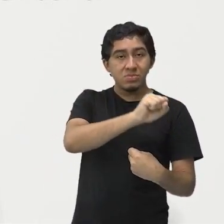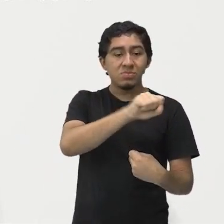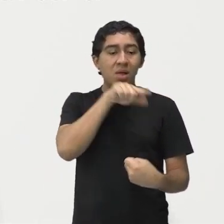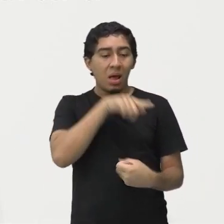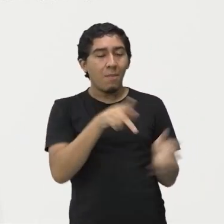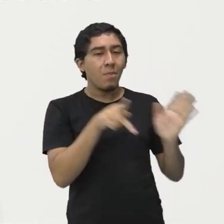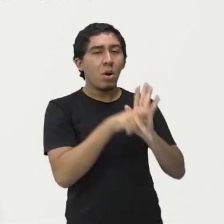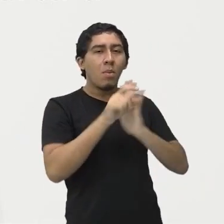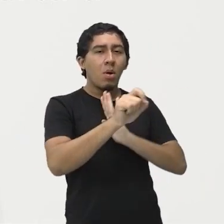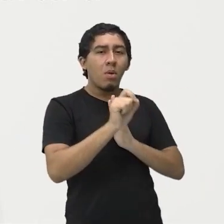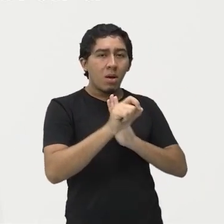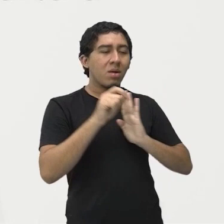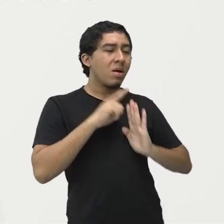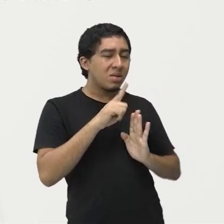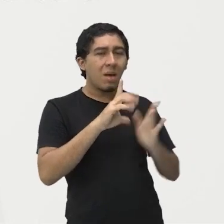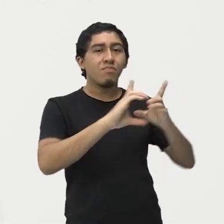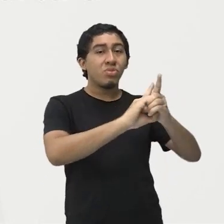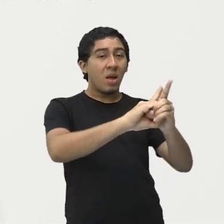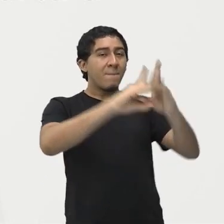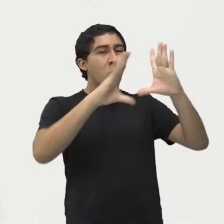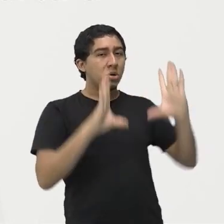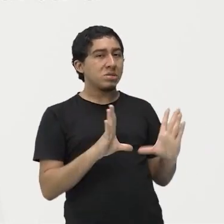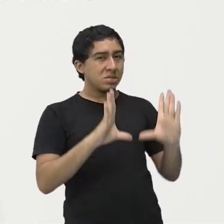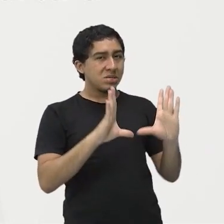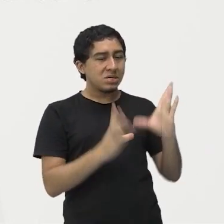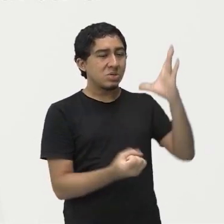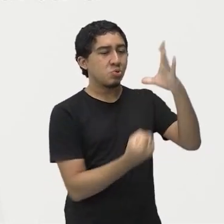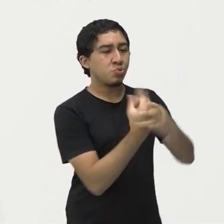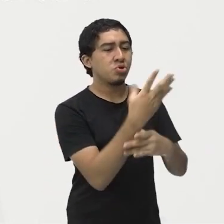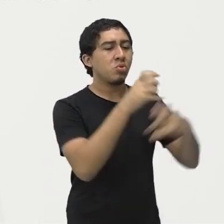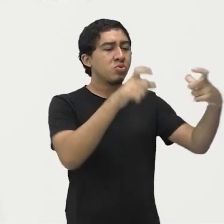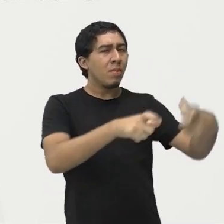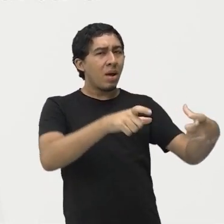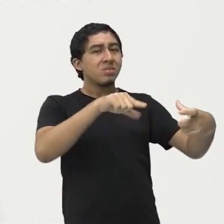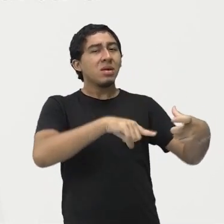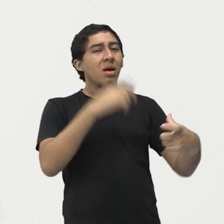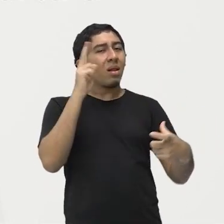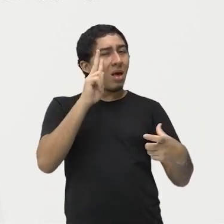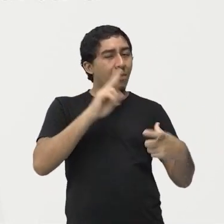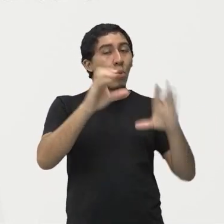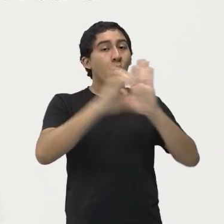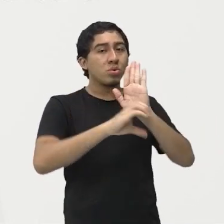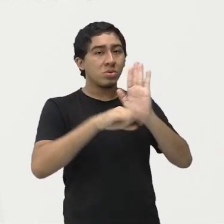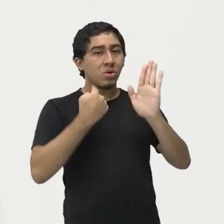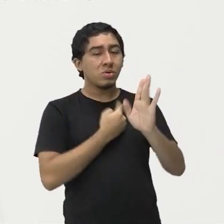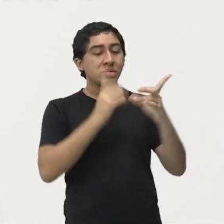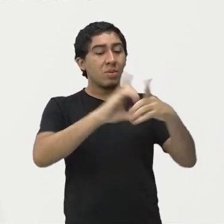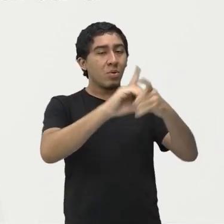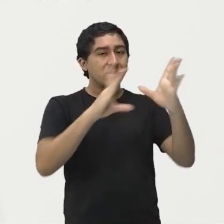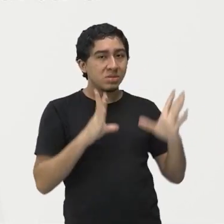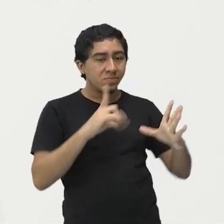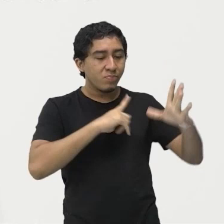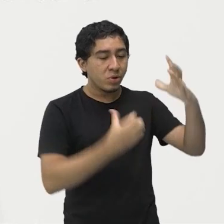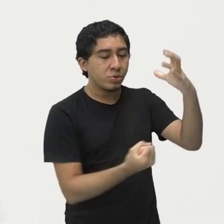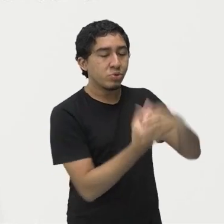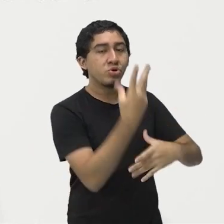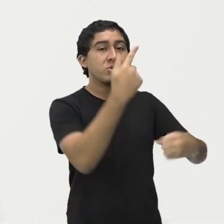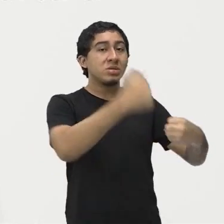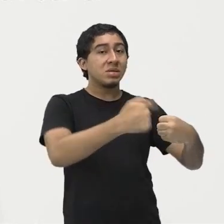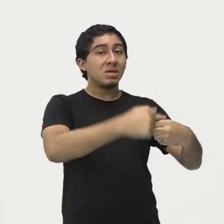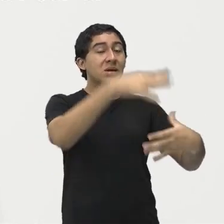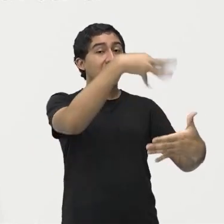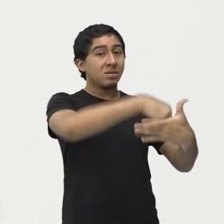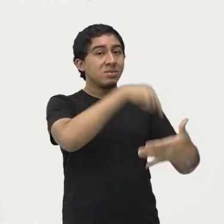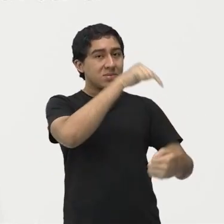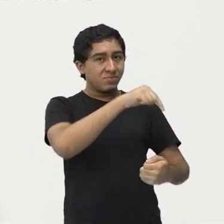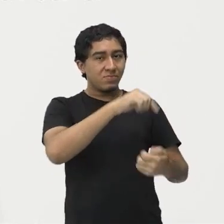democracia, aquela ideia de democracia que nós conhecemos surgiu dentro da cidade de Atenas, por isso Atenas é conhecida